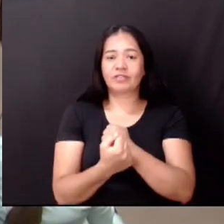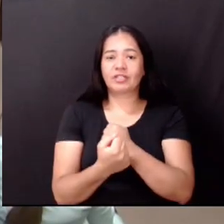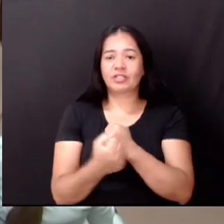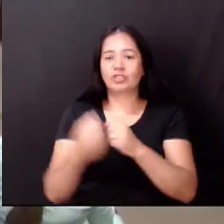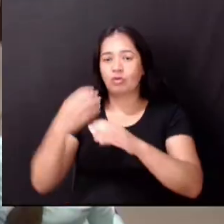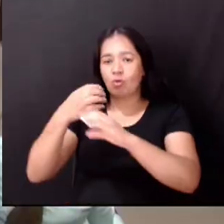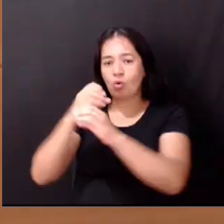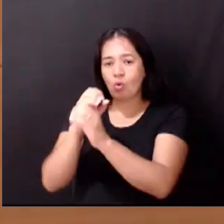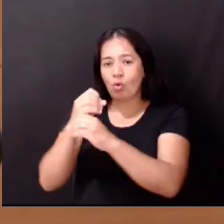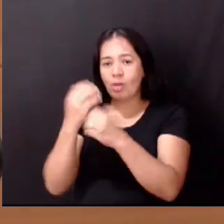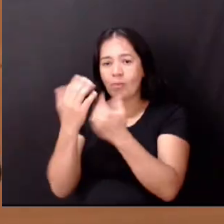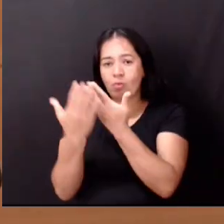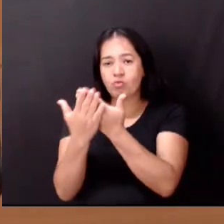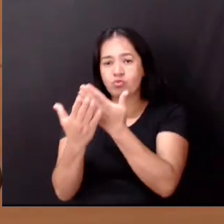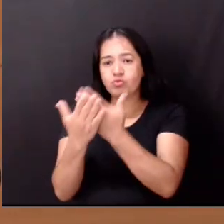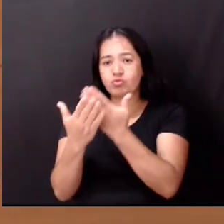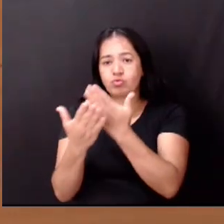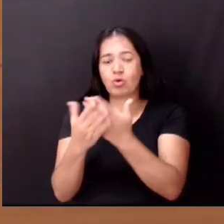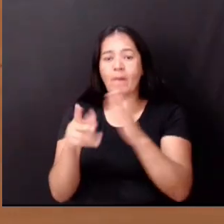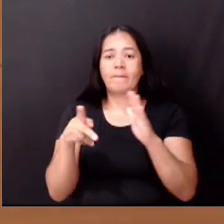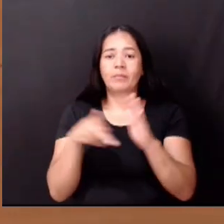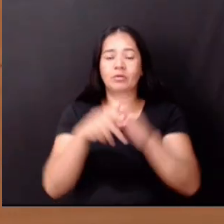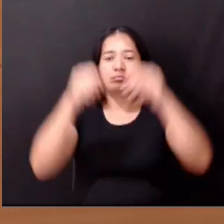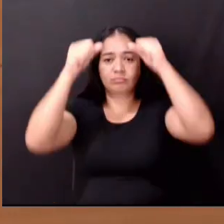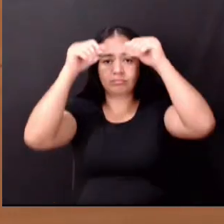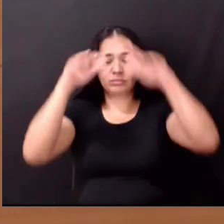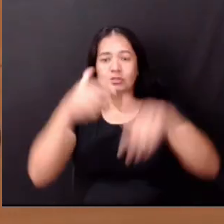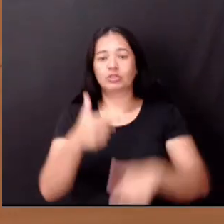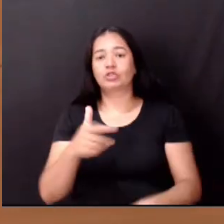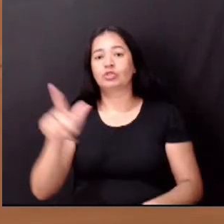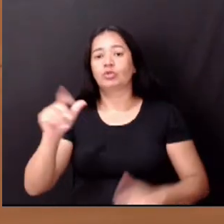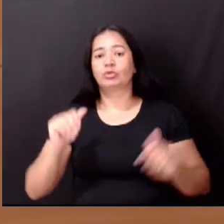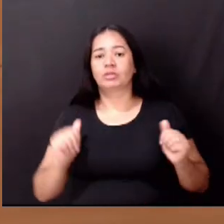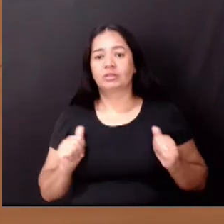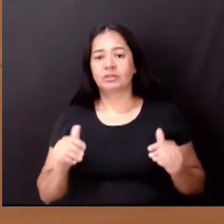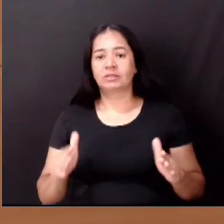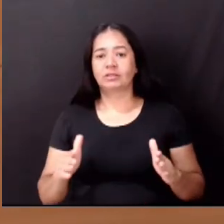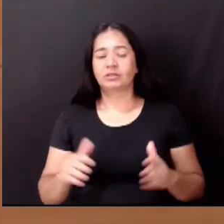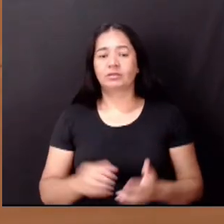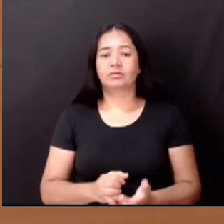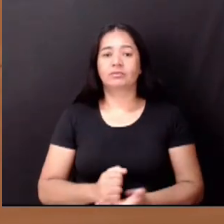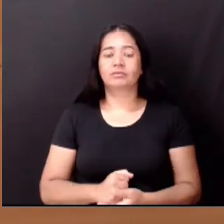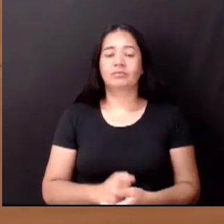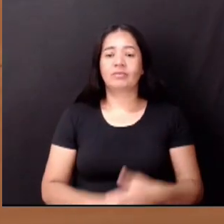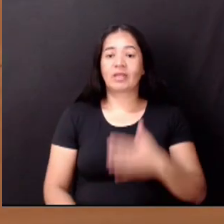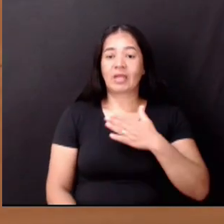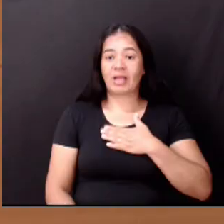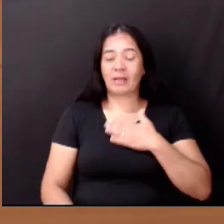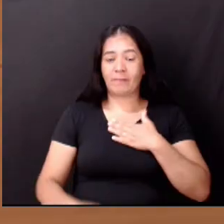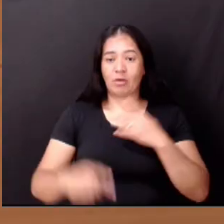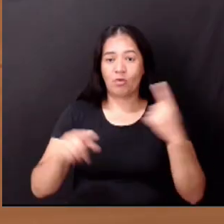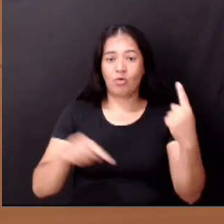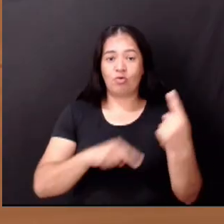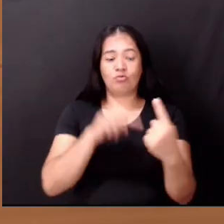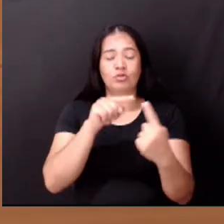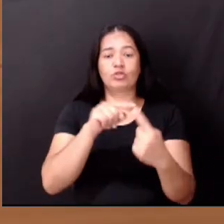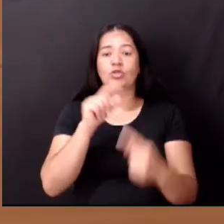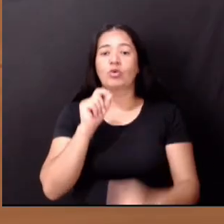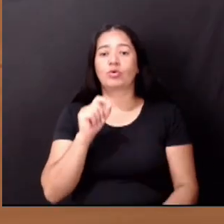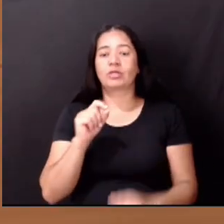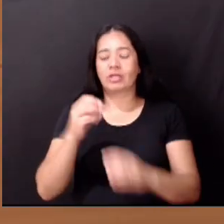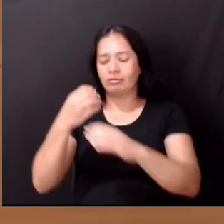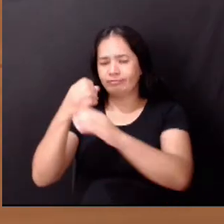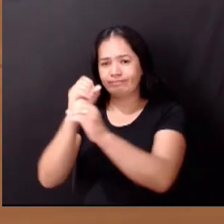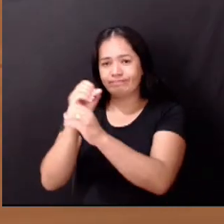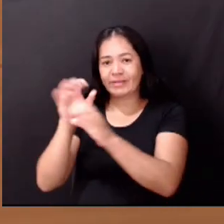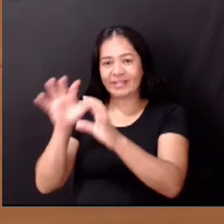do autismo, entre outras iniciativas. A minha meta esse ano é colocar esse laboratório de pesquisa